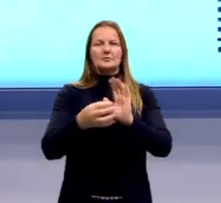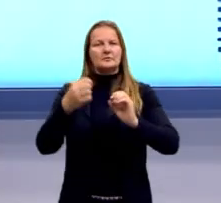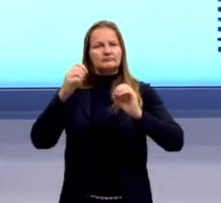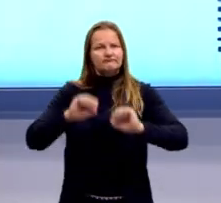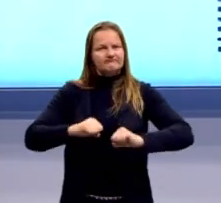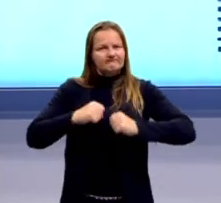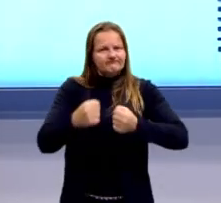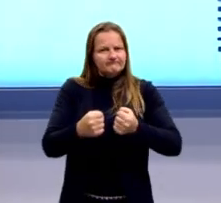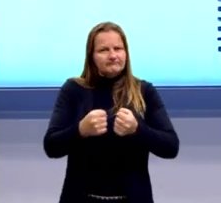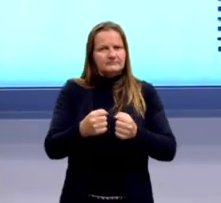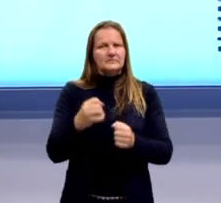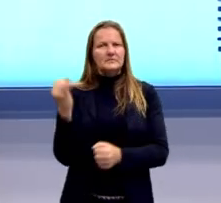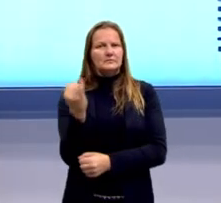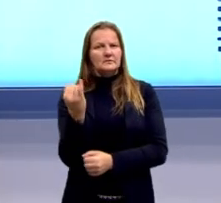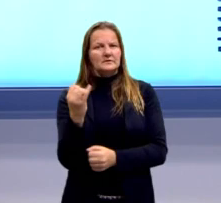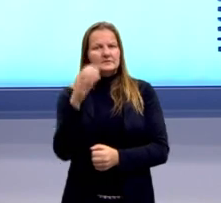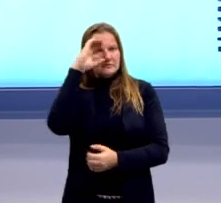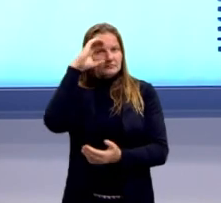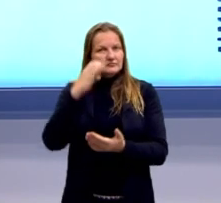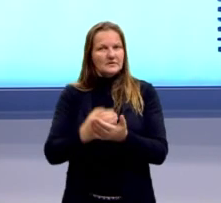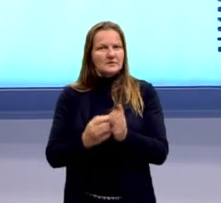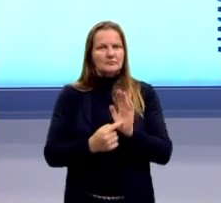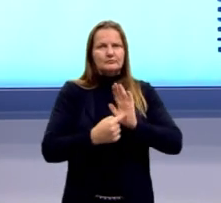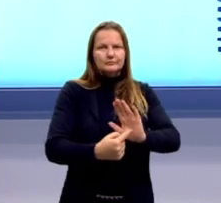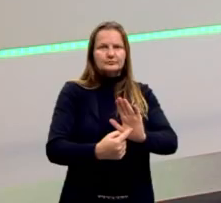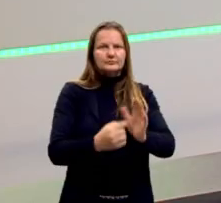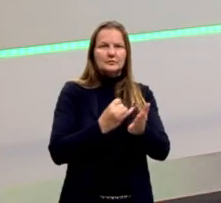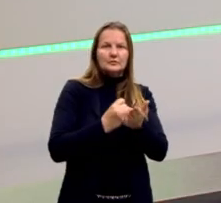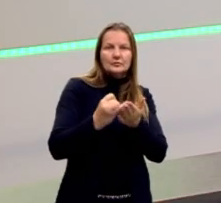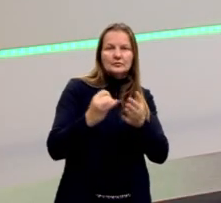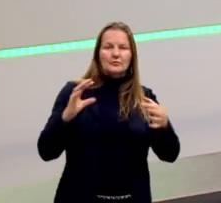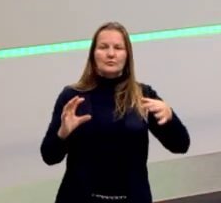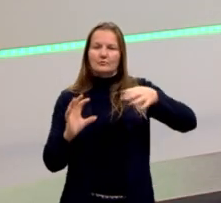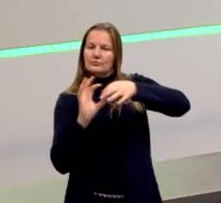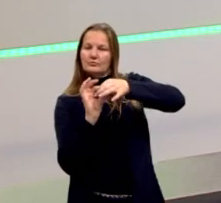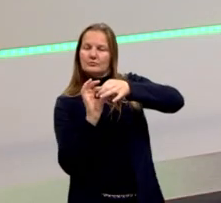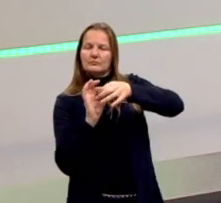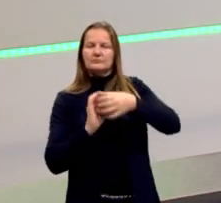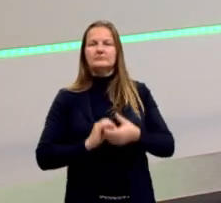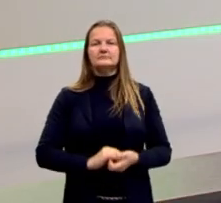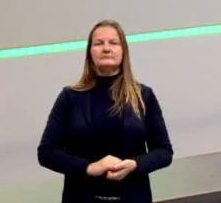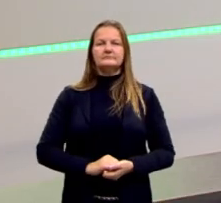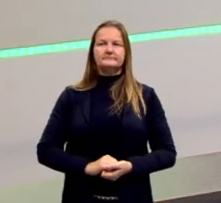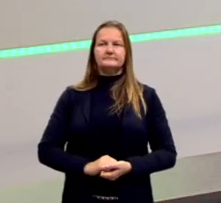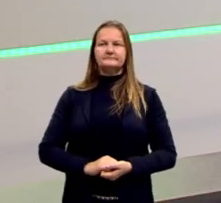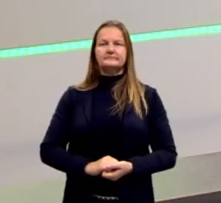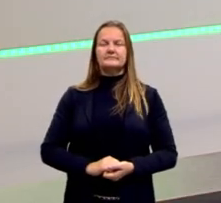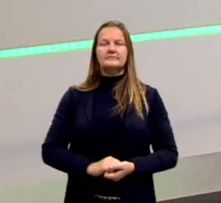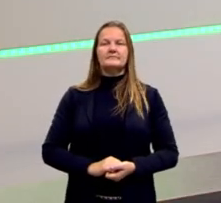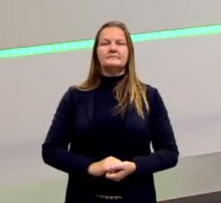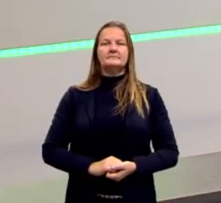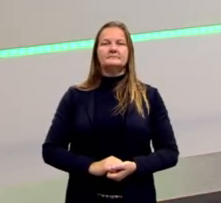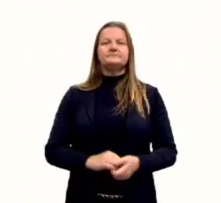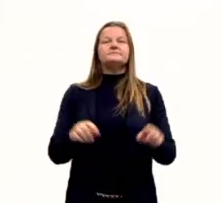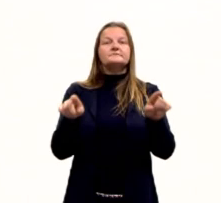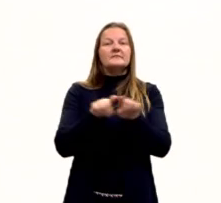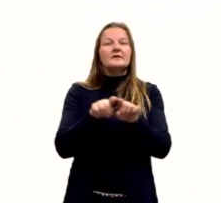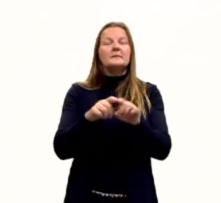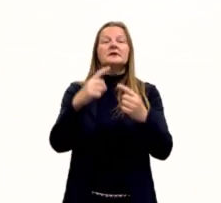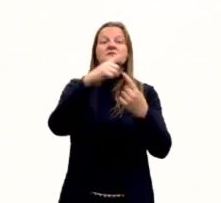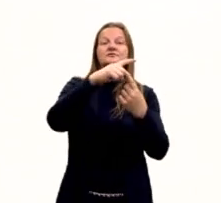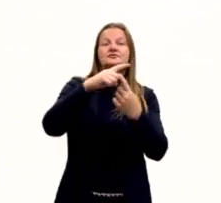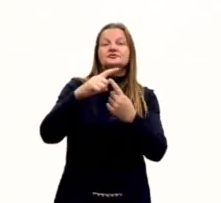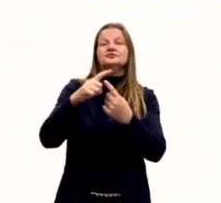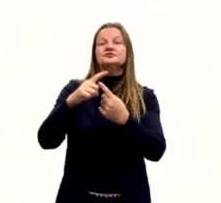reafirmar a importância né da tese que ele apresentou lá na introdução e vamos falar um pouquinho então sobre